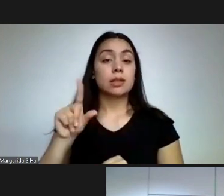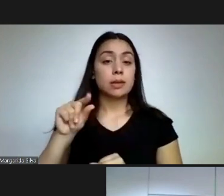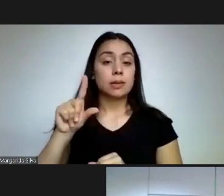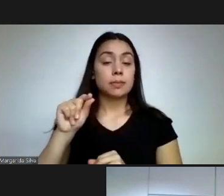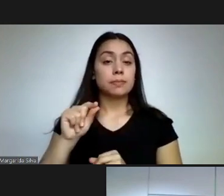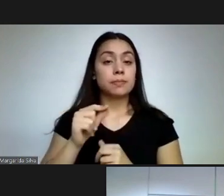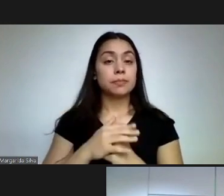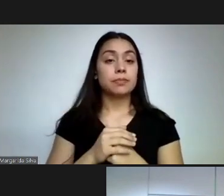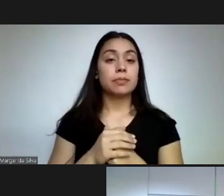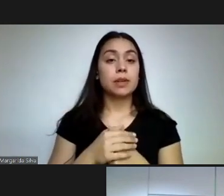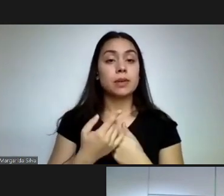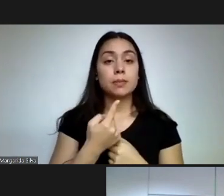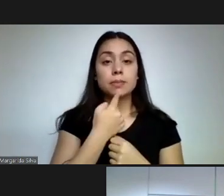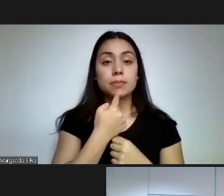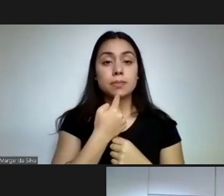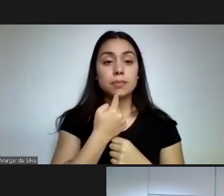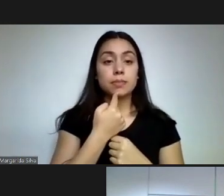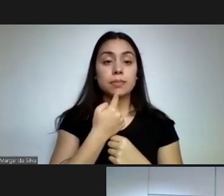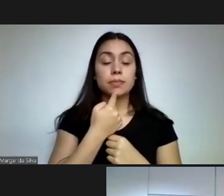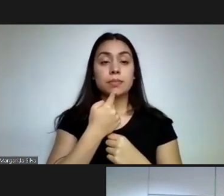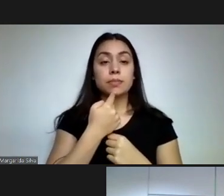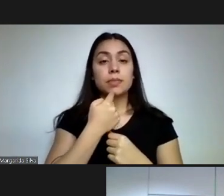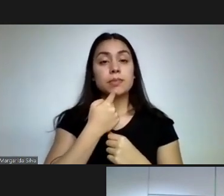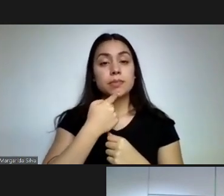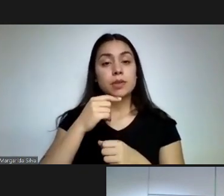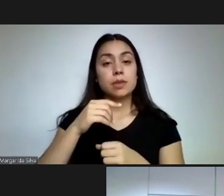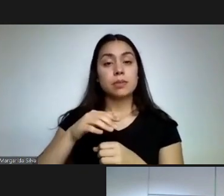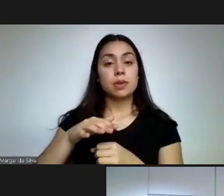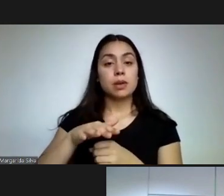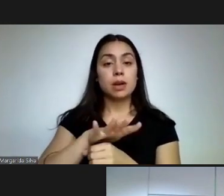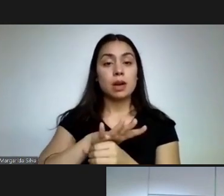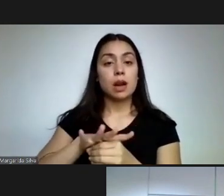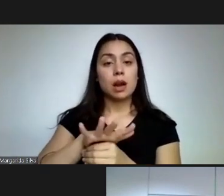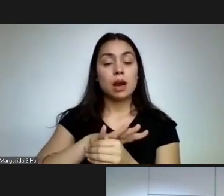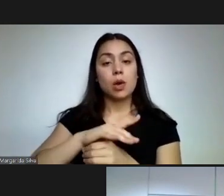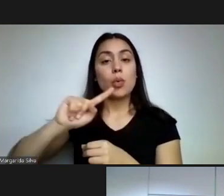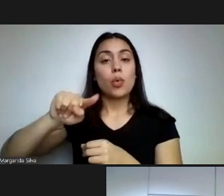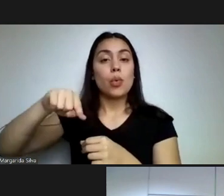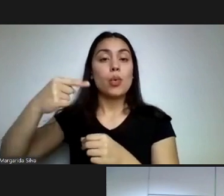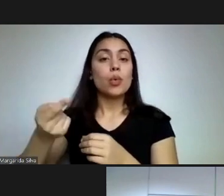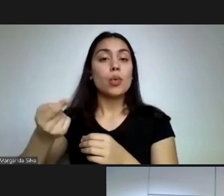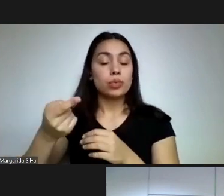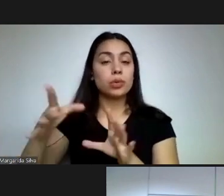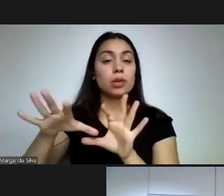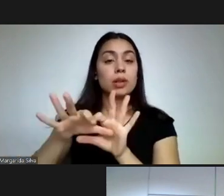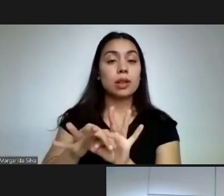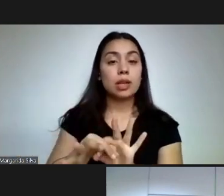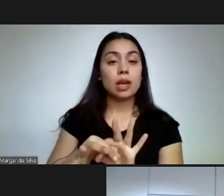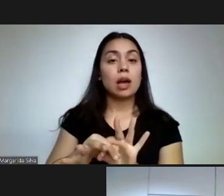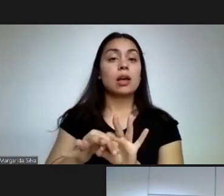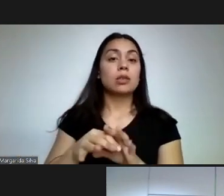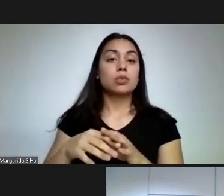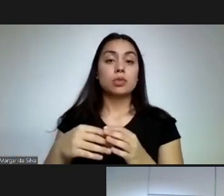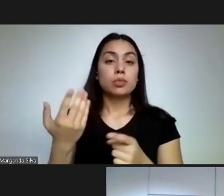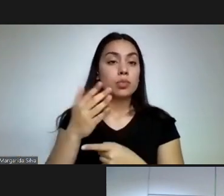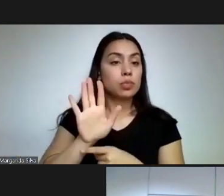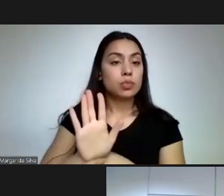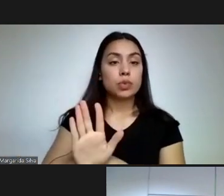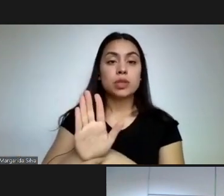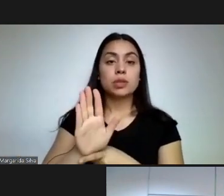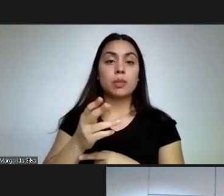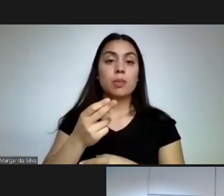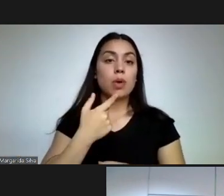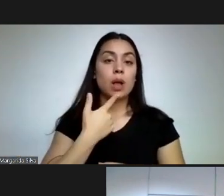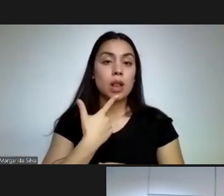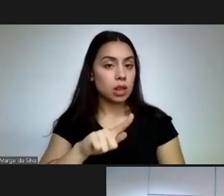perceber os outros setores que estão e as outras áreas que estão interligadas, a questão da língua que aqui a doutora Ana Raquel trouxe foi muito